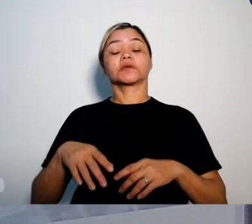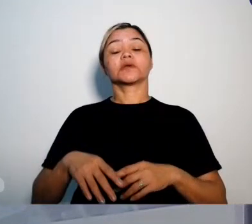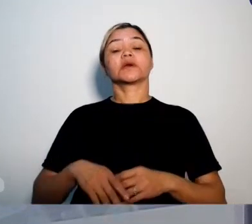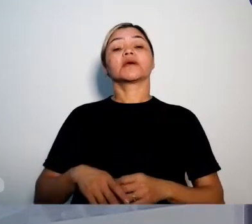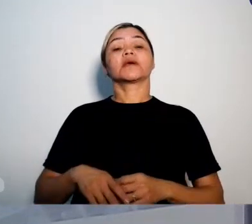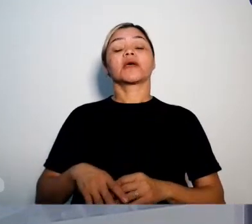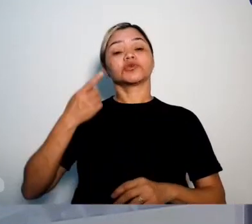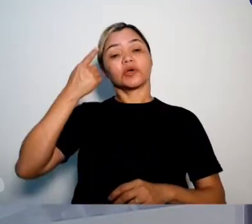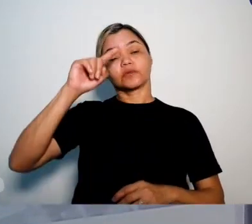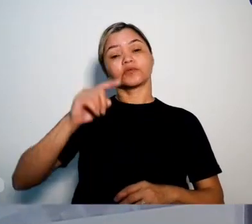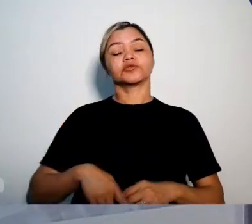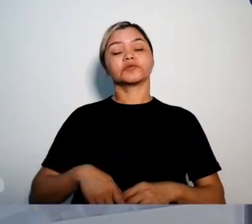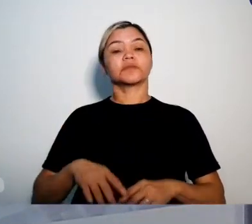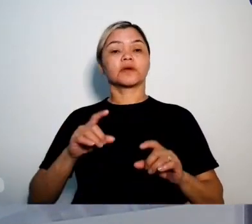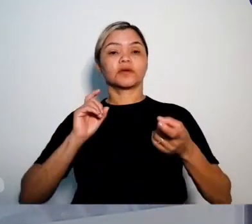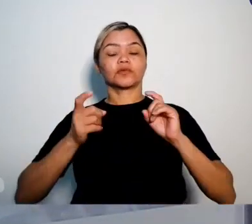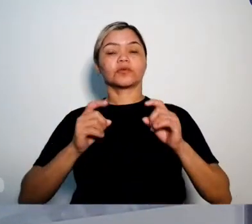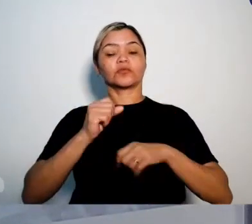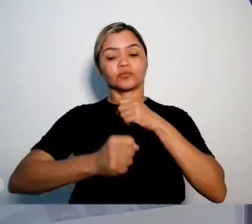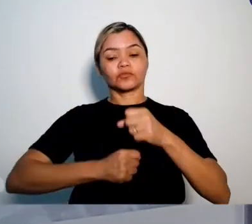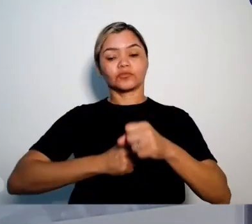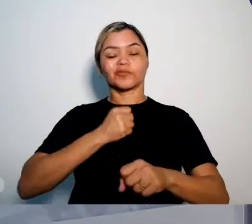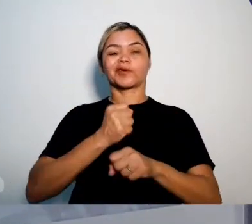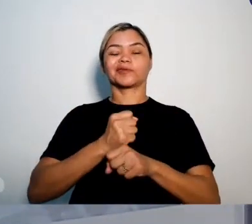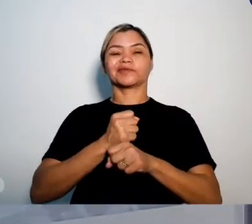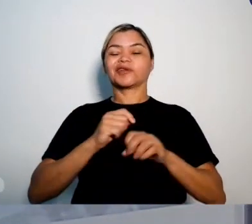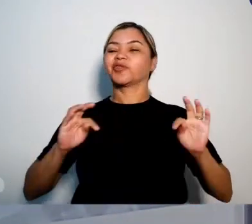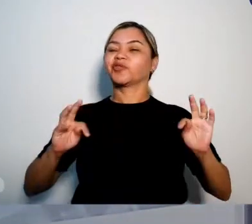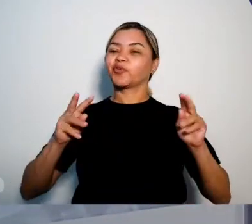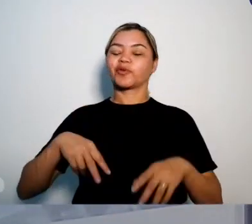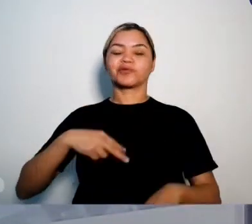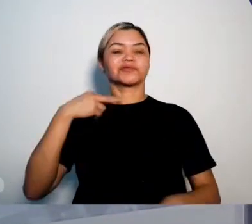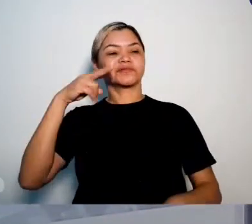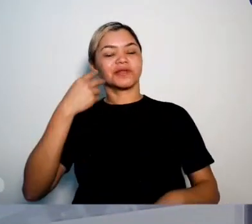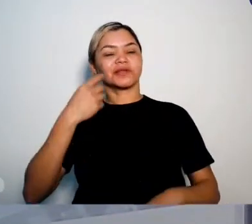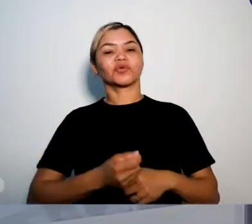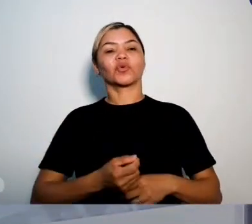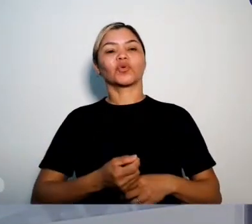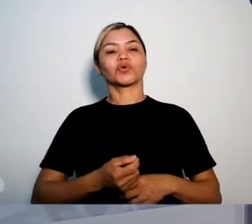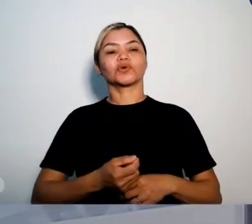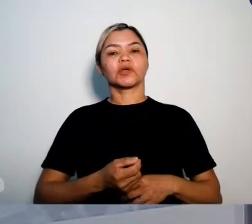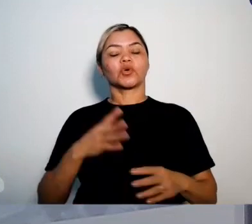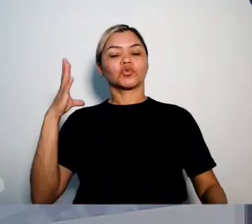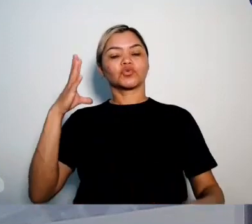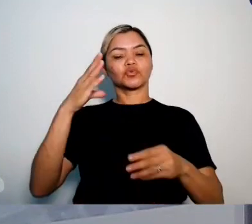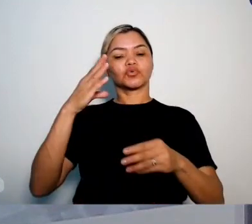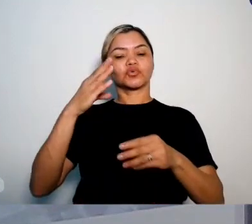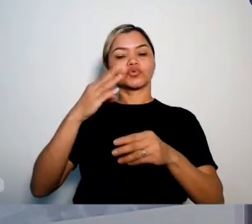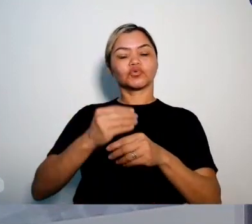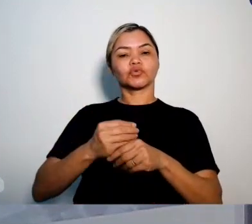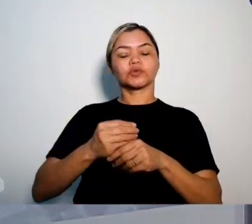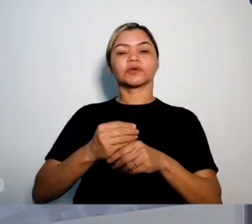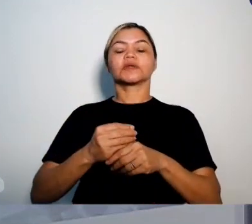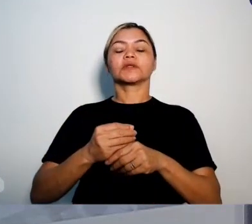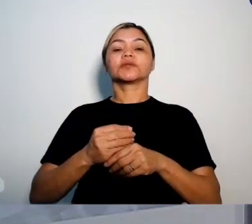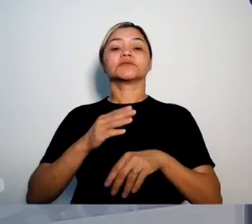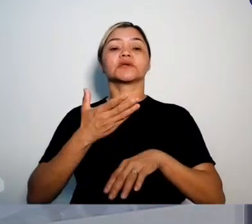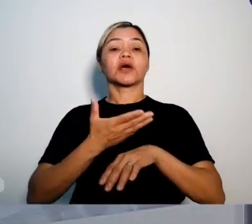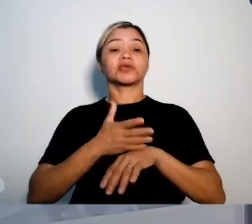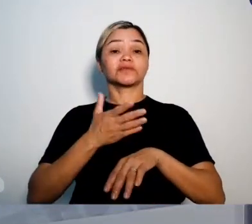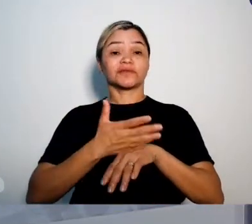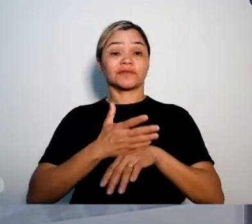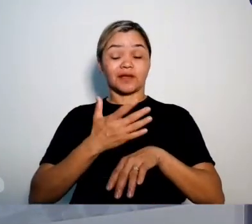ano. Por isso que todos os vereadores estão fazendo um balanço das suas atividades. Nós recebemos da